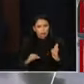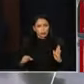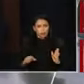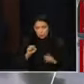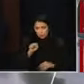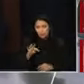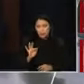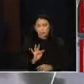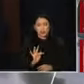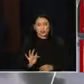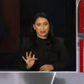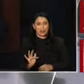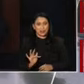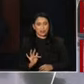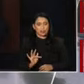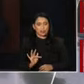Federal,